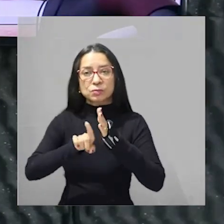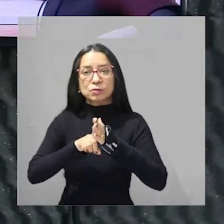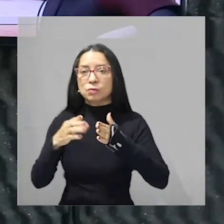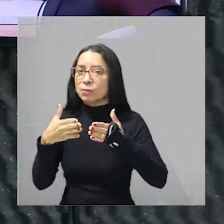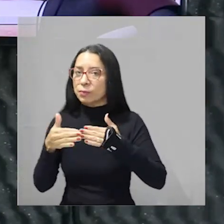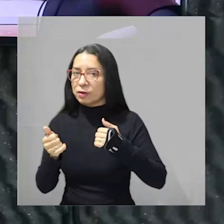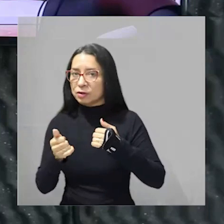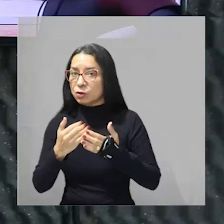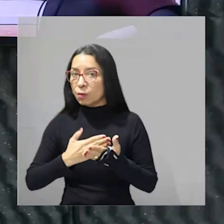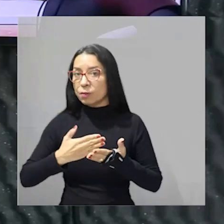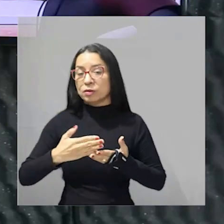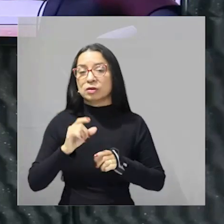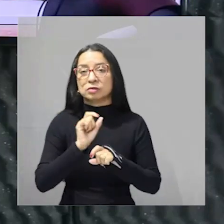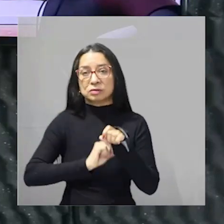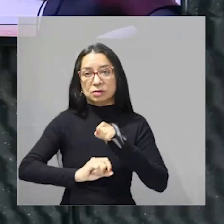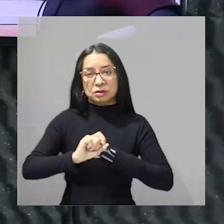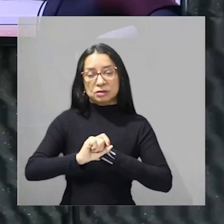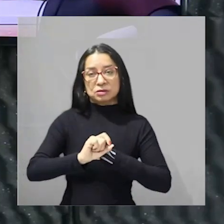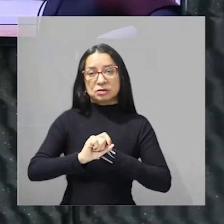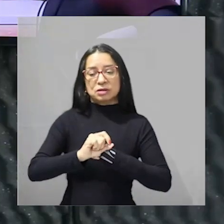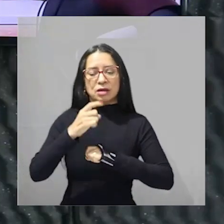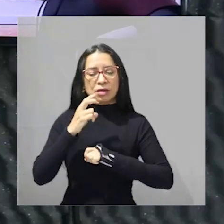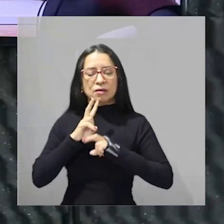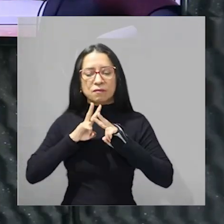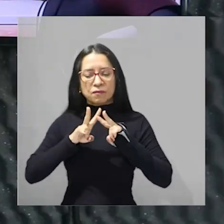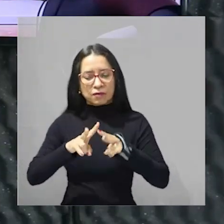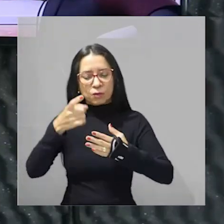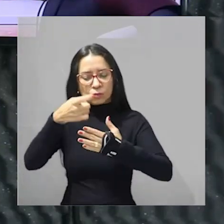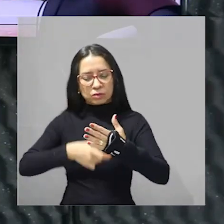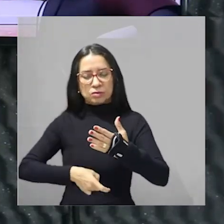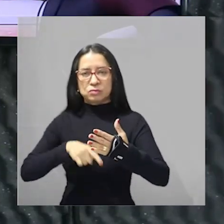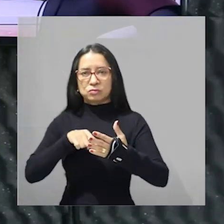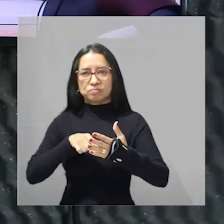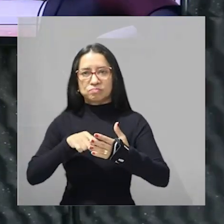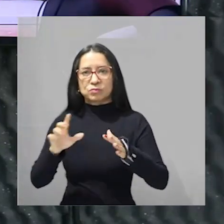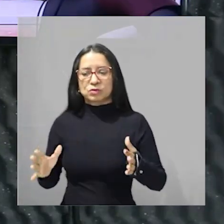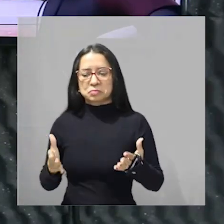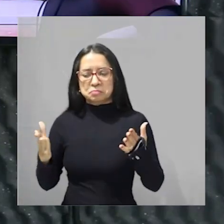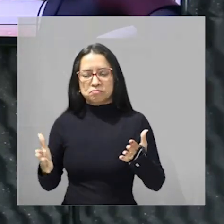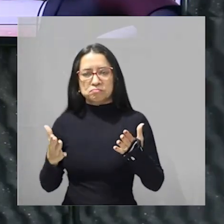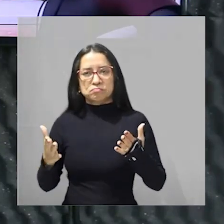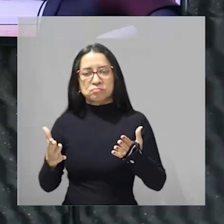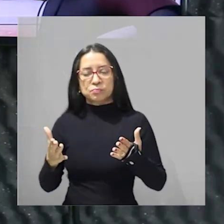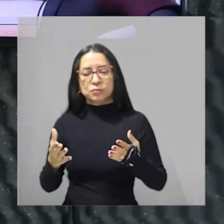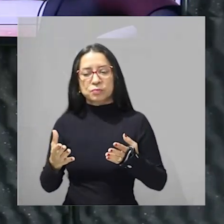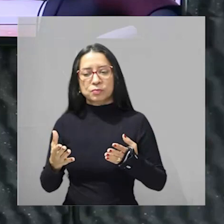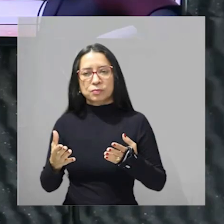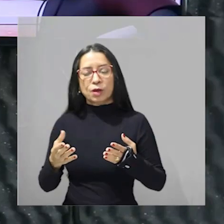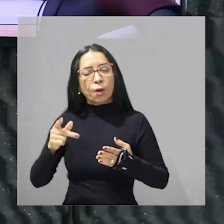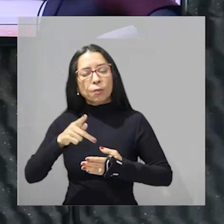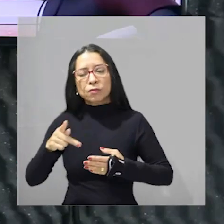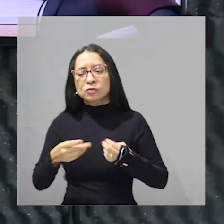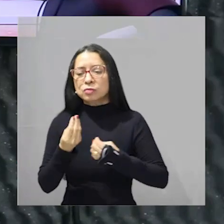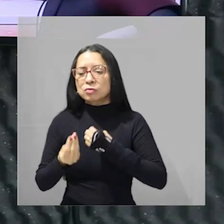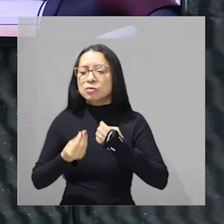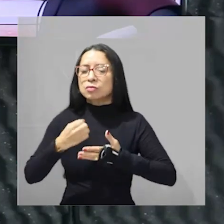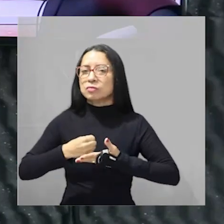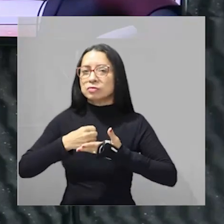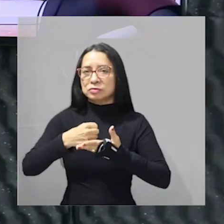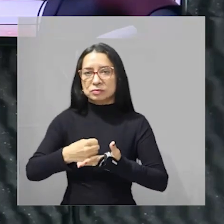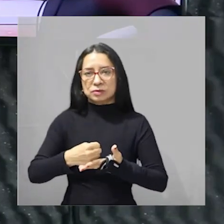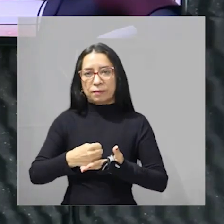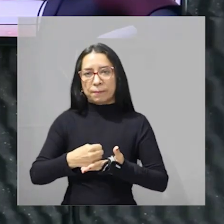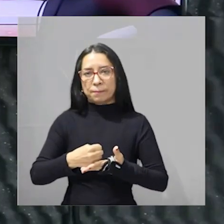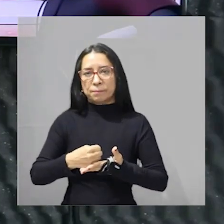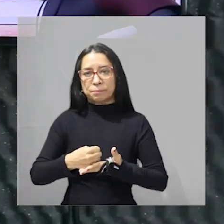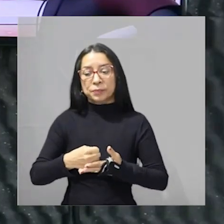daí partir para ver o texto motivador. Marcos, como é que isso vai me ajudar? Isso primeiramente ajuda, galera, tá? A